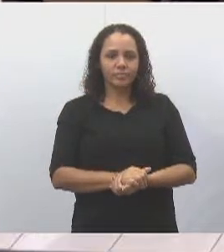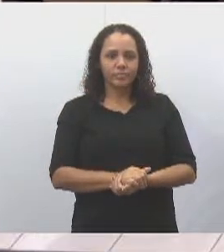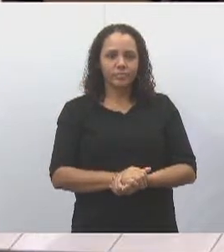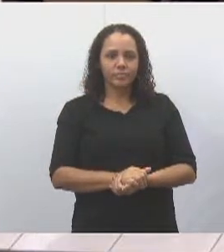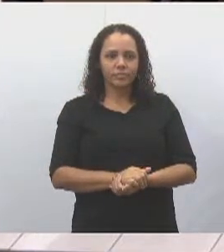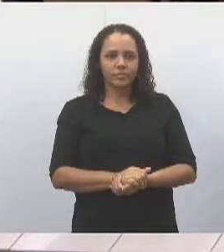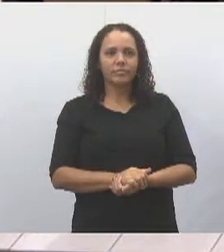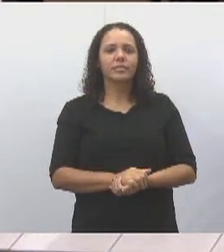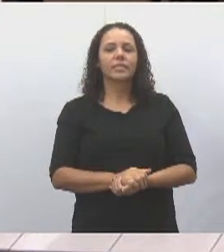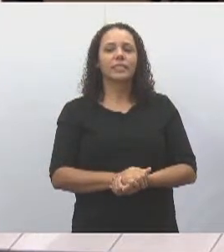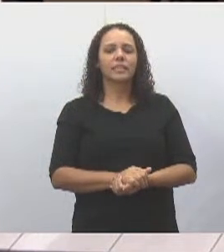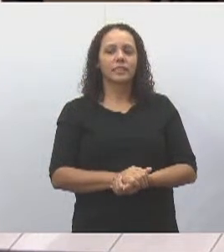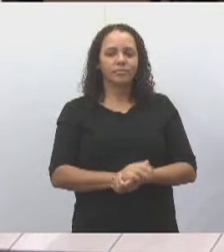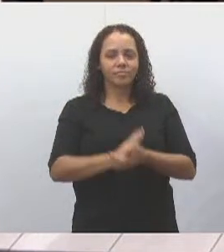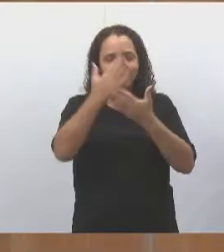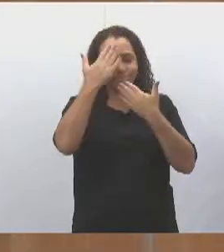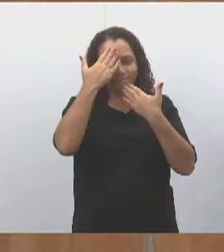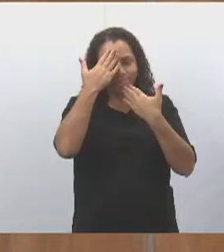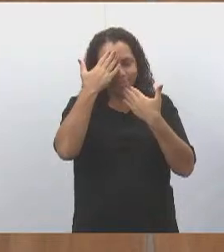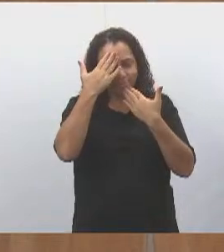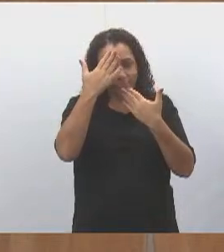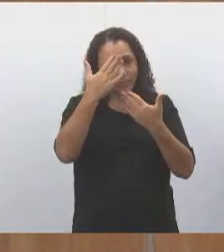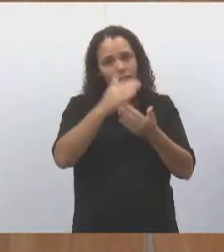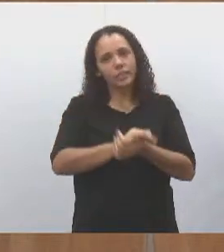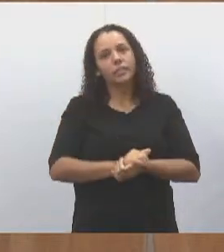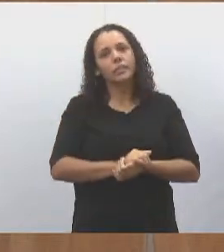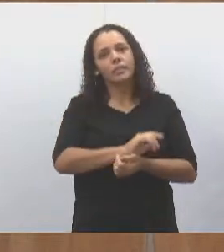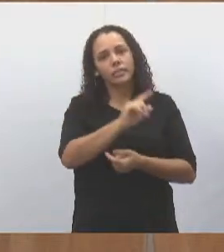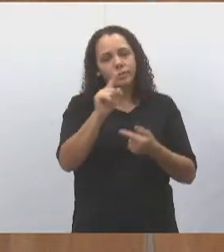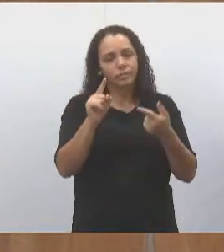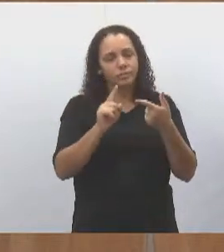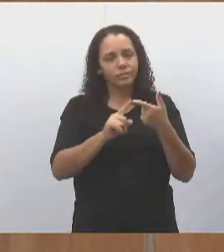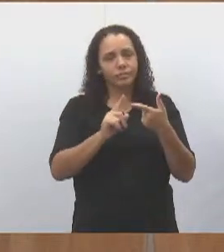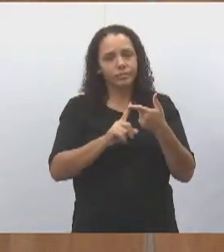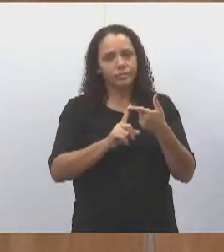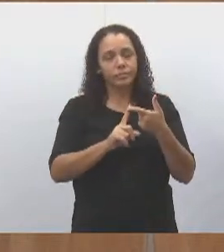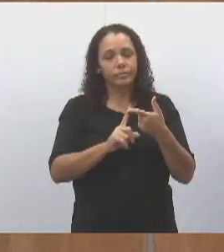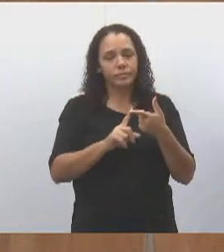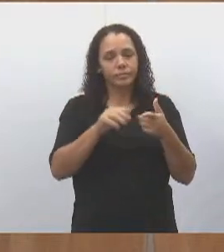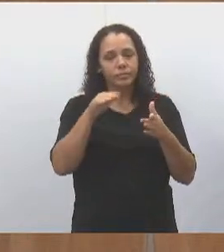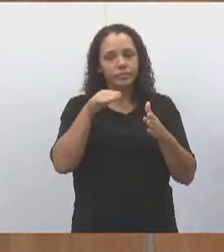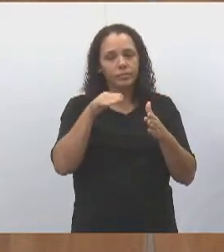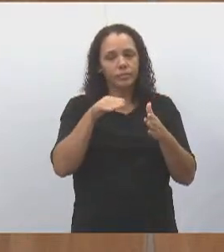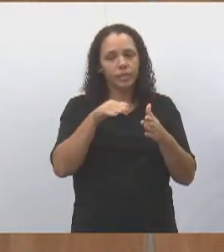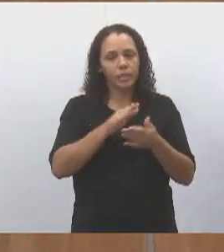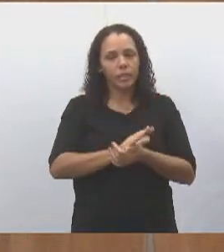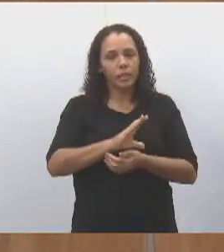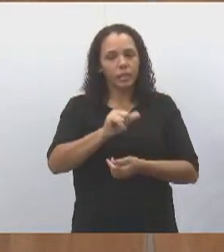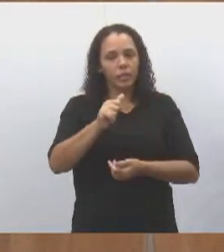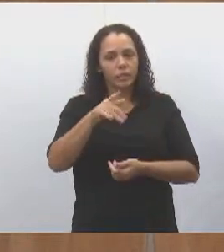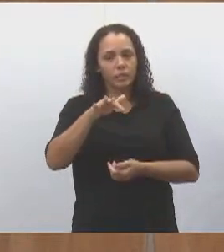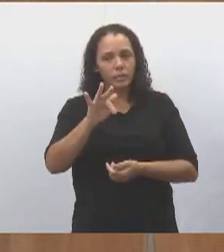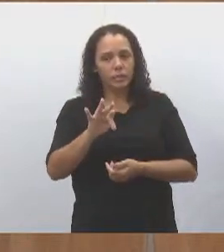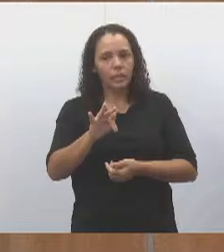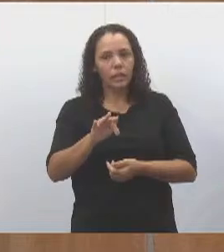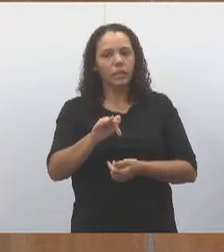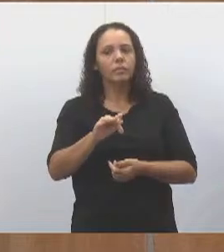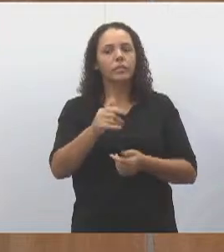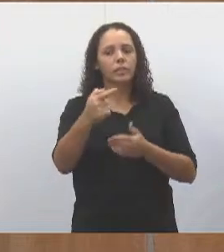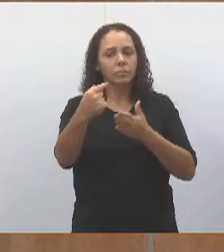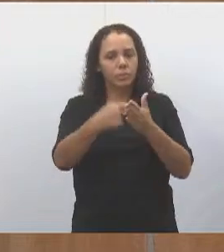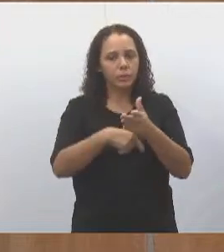Obrigado pela contribuição, Renan. Primeiro, com relação à queda na Segoviplan, referente ao recurso do CAF, que é um outro assunto que você